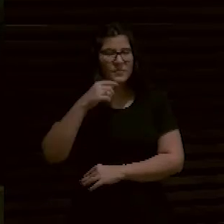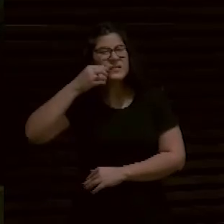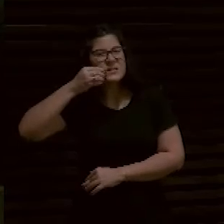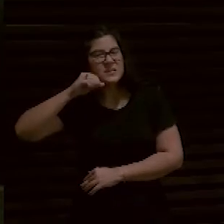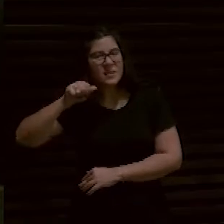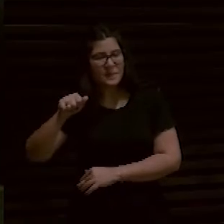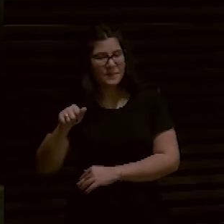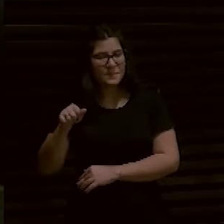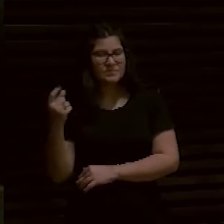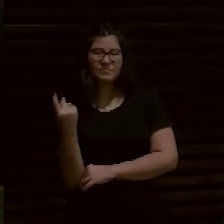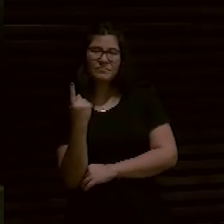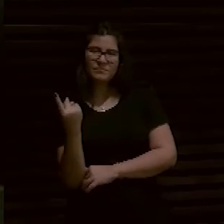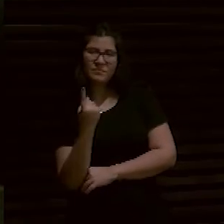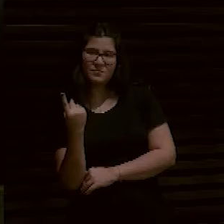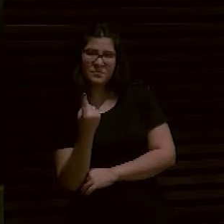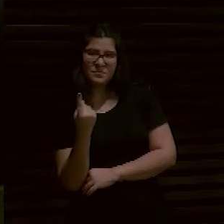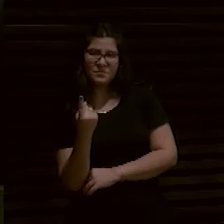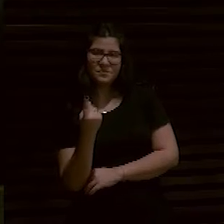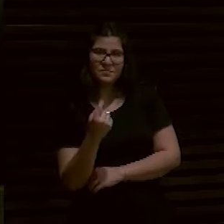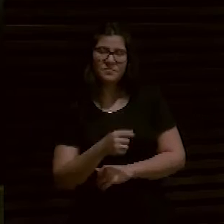inabitável. Então,